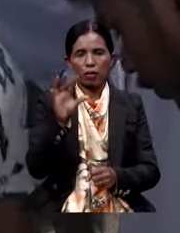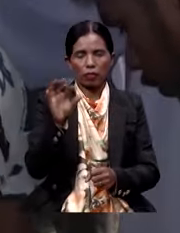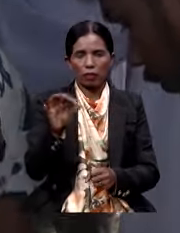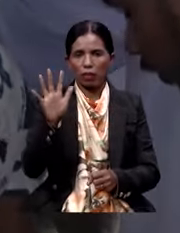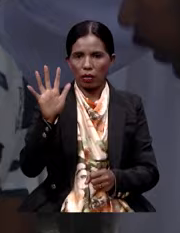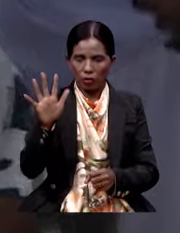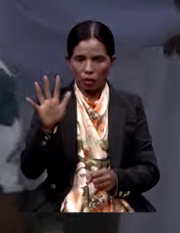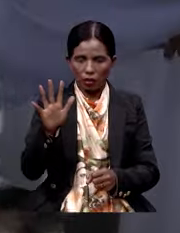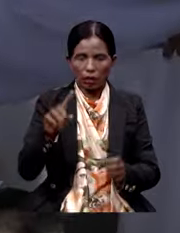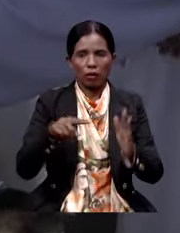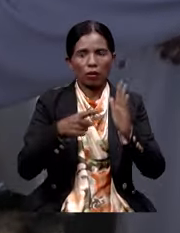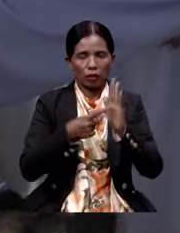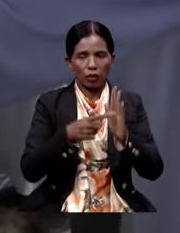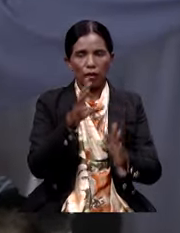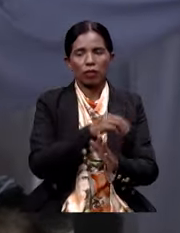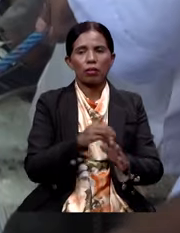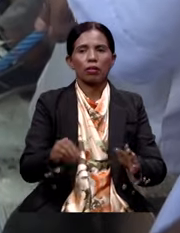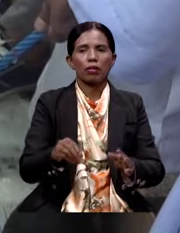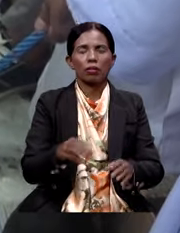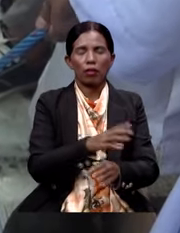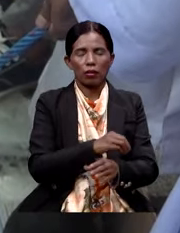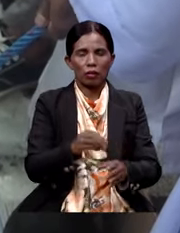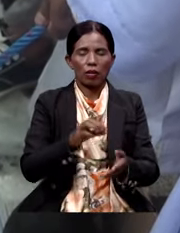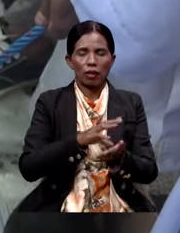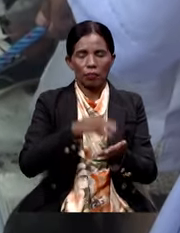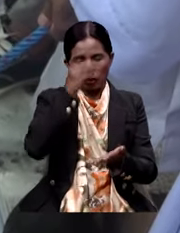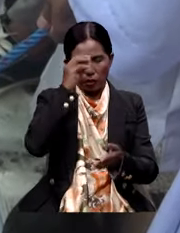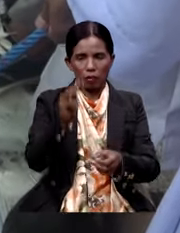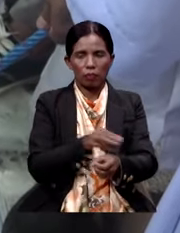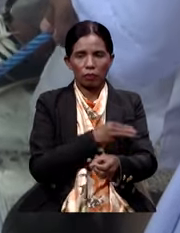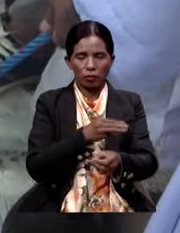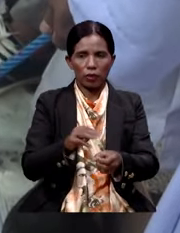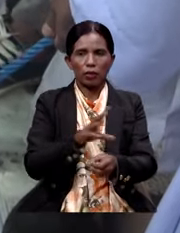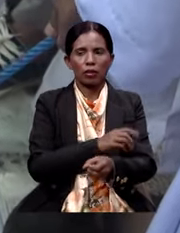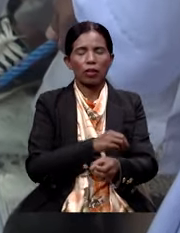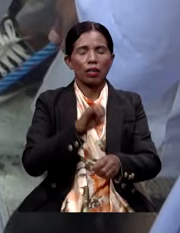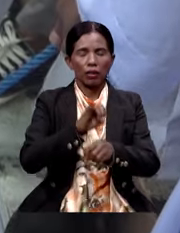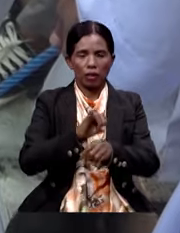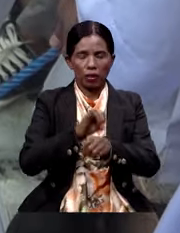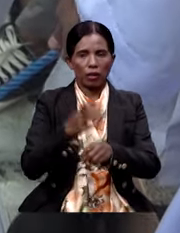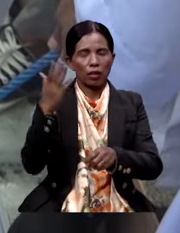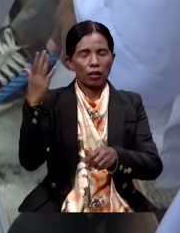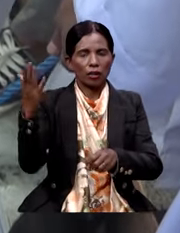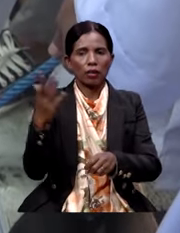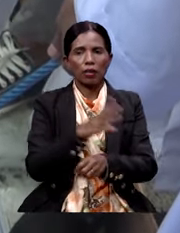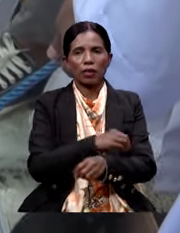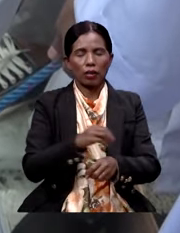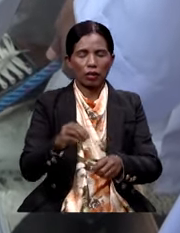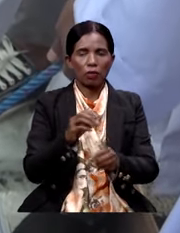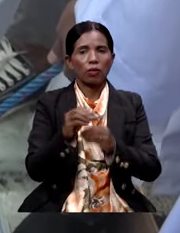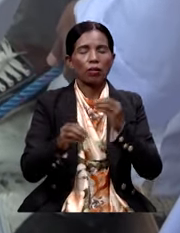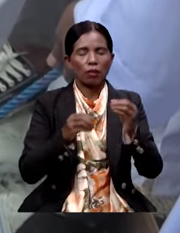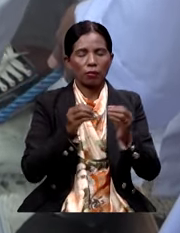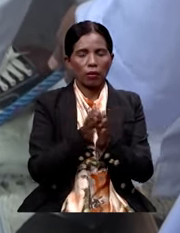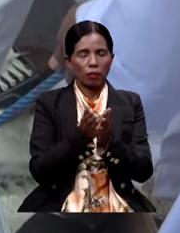Lima, Hahu frequente ninia segundo curso nacional ba música litúrgica e a Centro Nacional Pastoral Liturgia Nian e